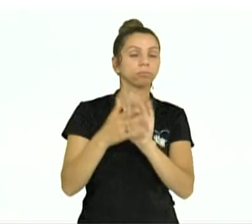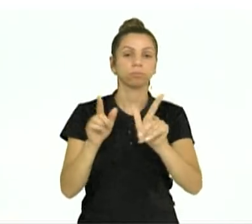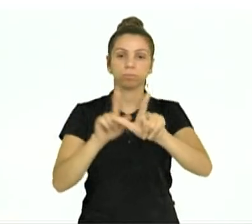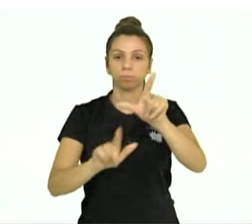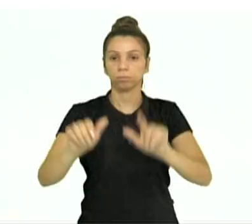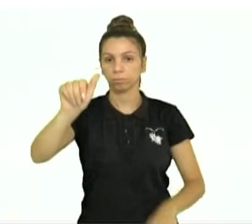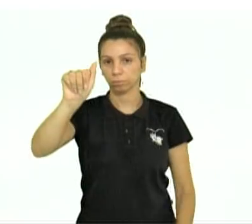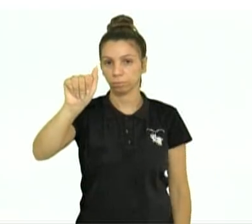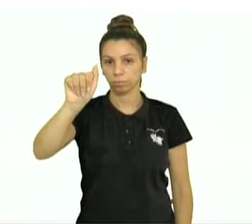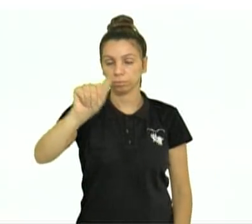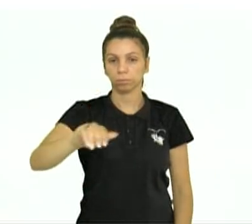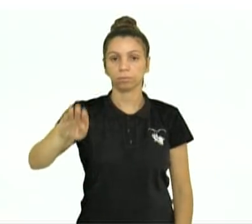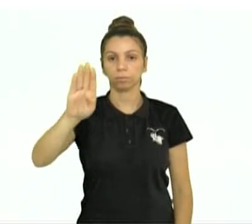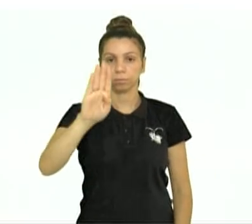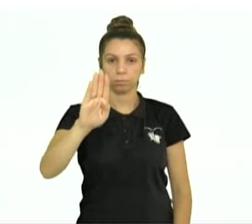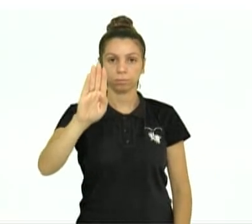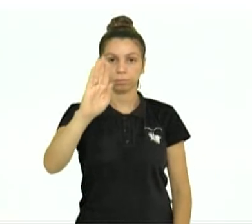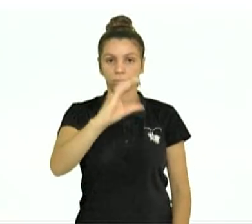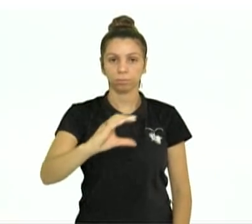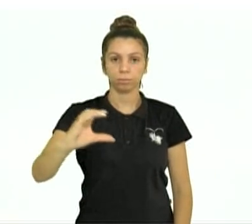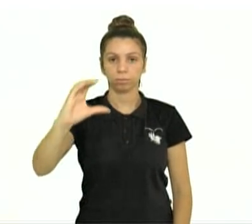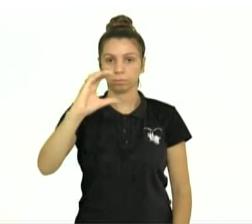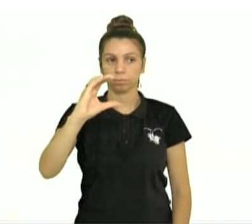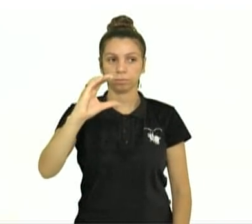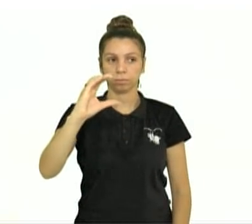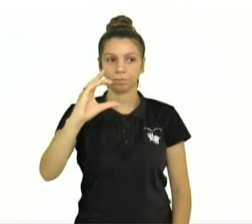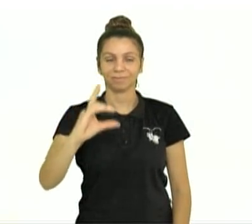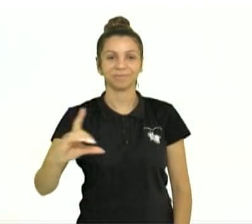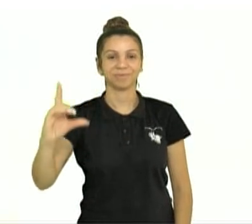das leis. Na C. O lado oculto da lei.